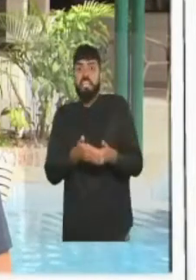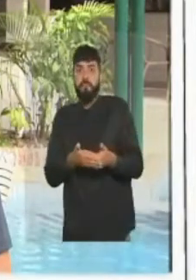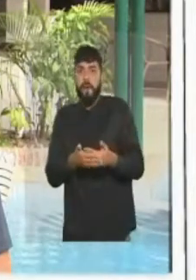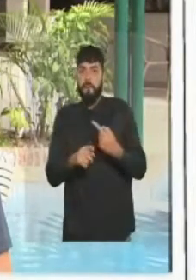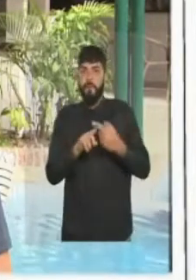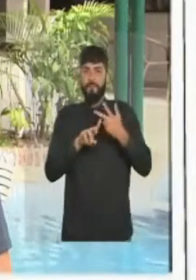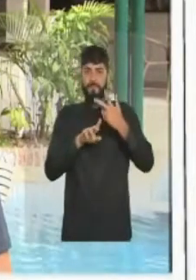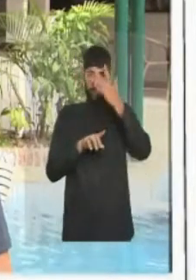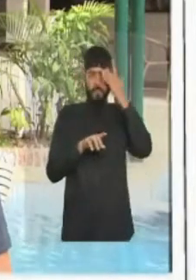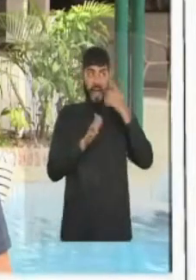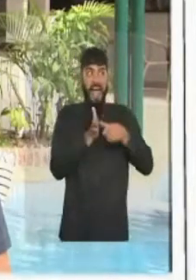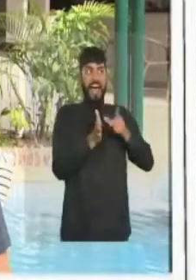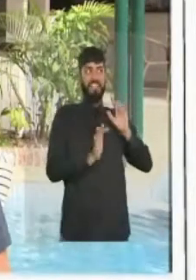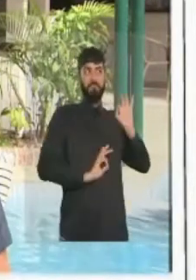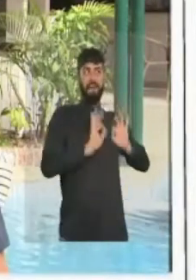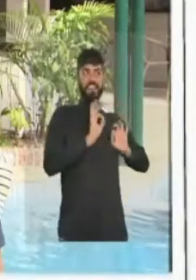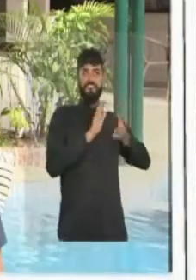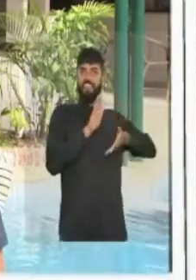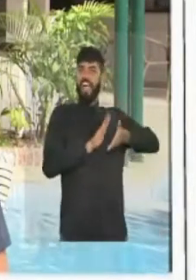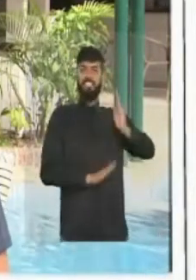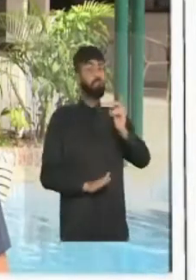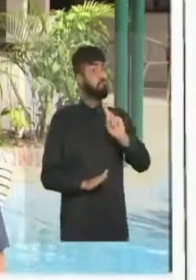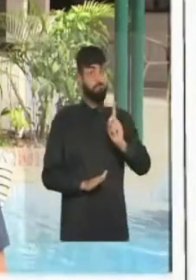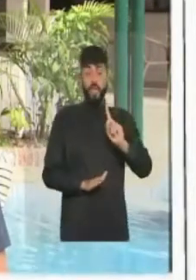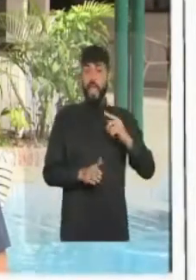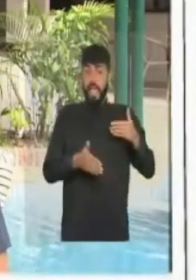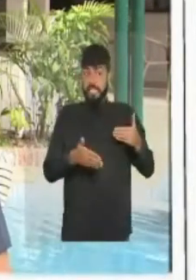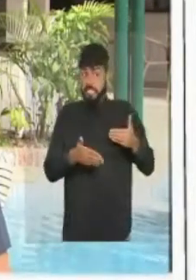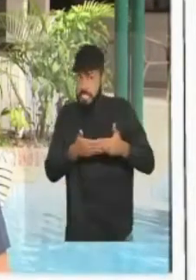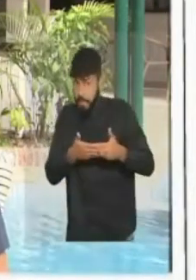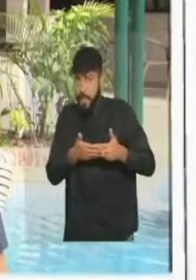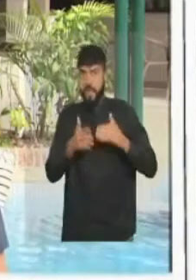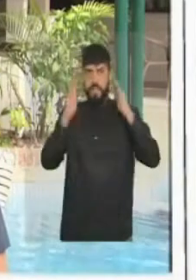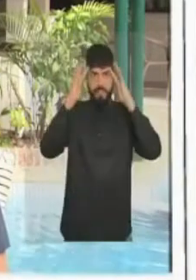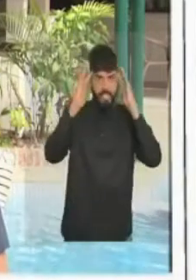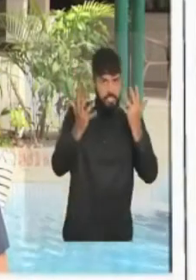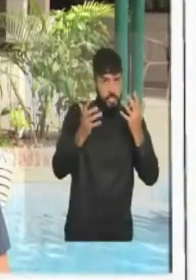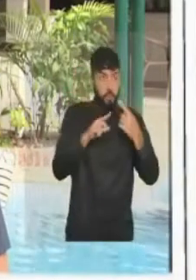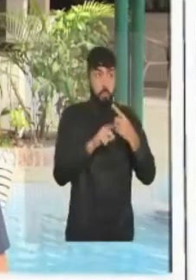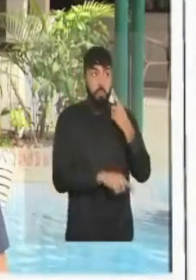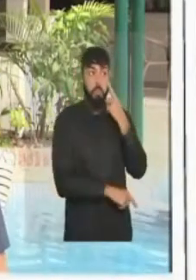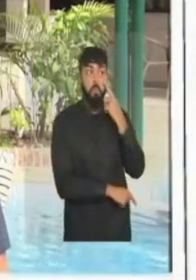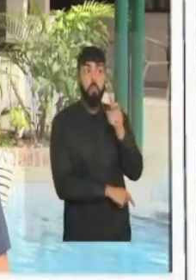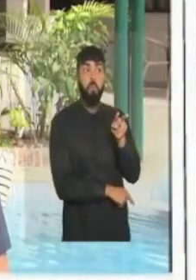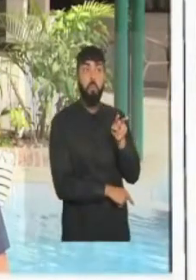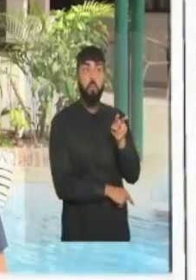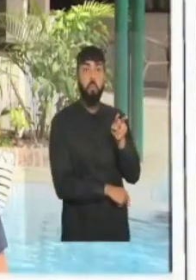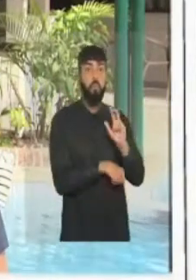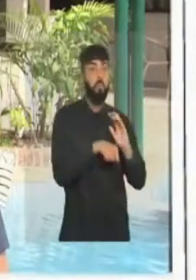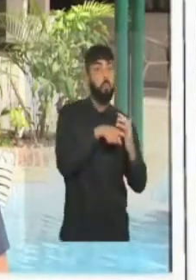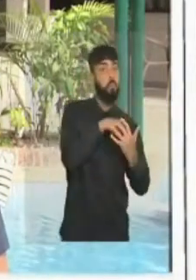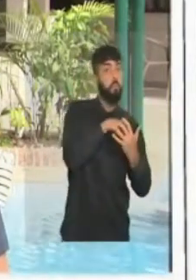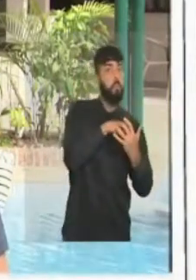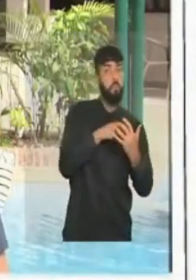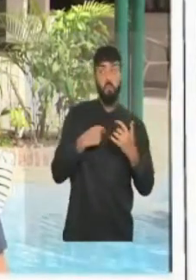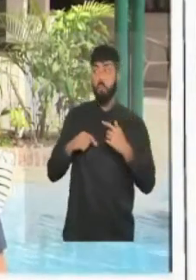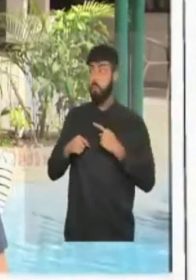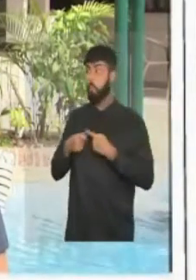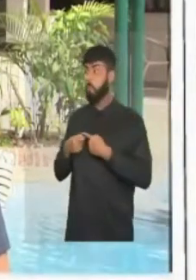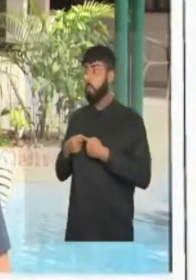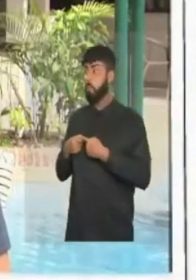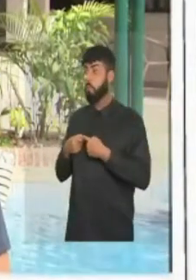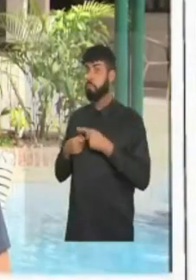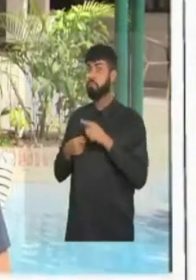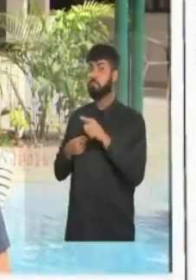se preparando para receber justamente a demanda de visitantes, principalmente neste tempo de pandemia.